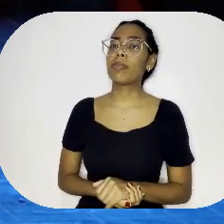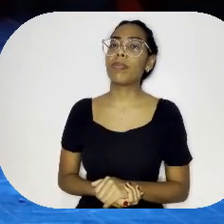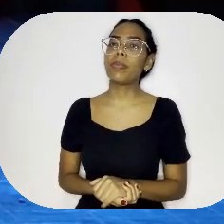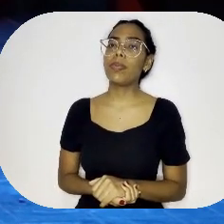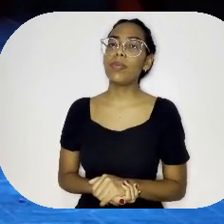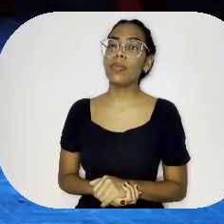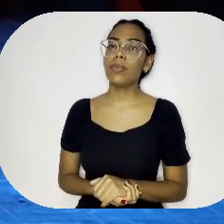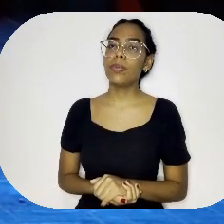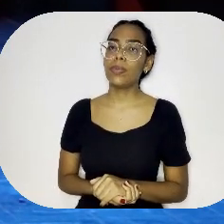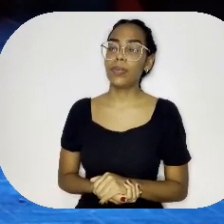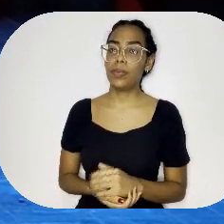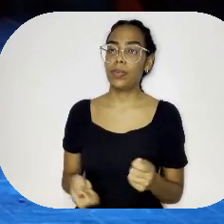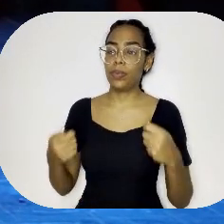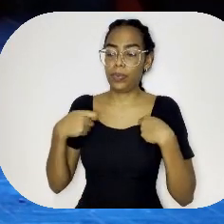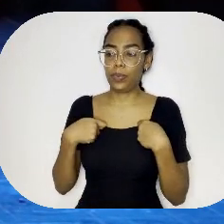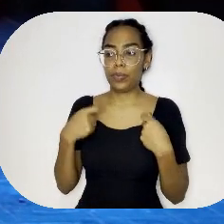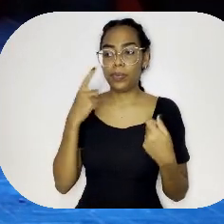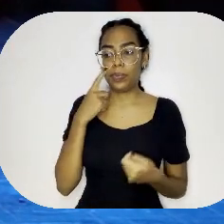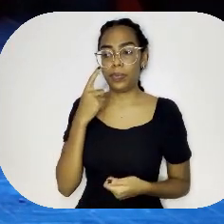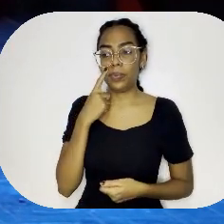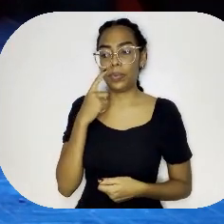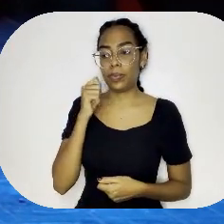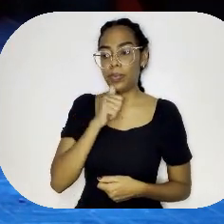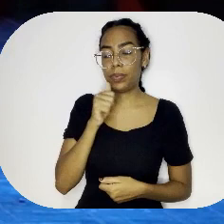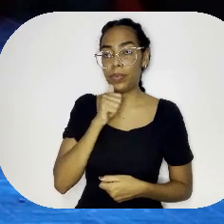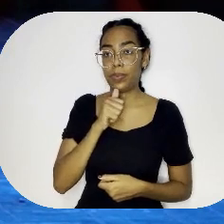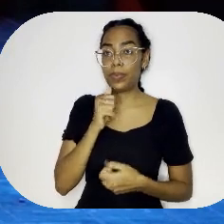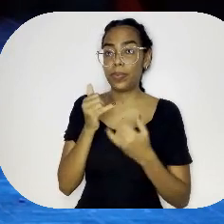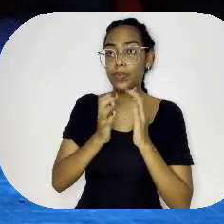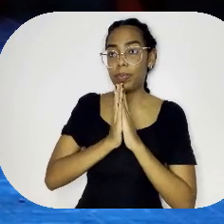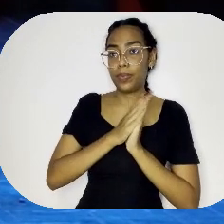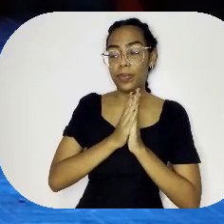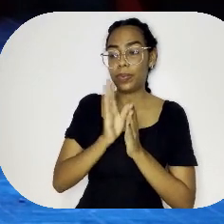de graça. Ela não brinca, ela pirraça.